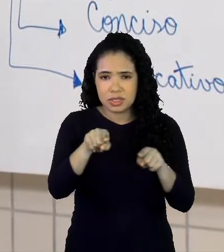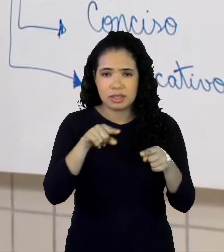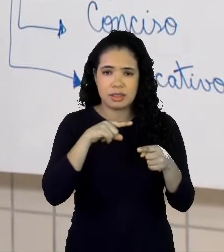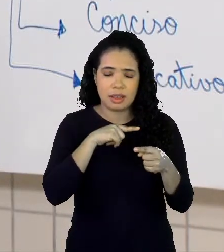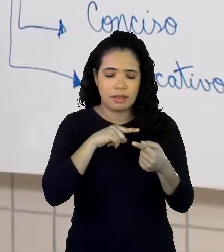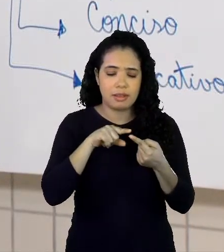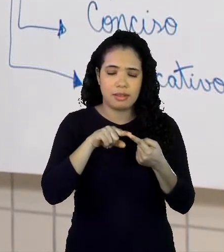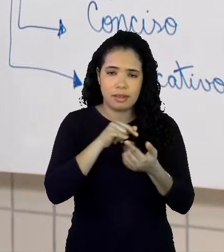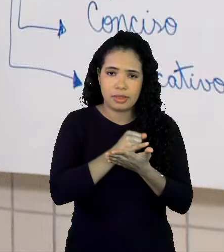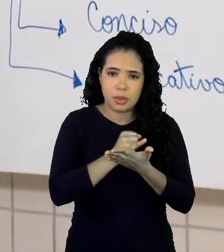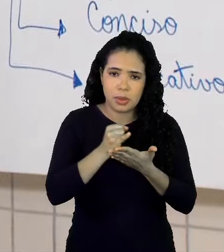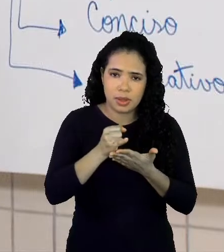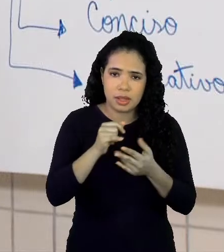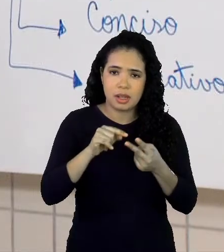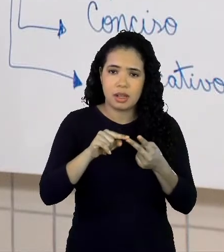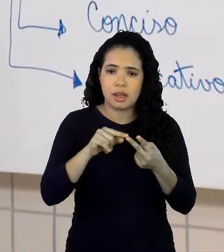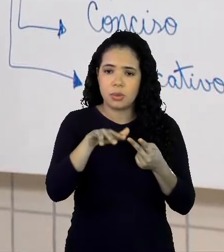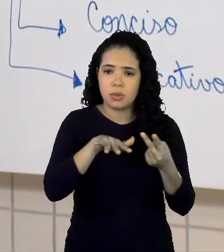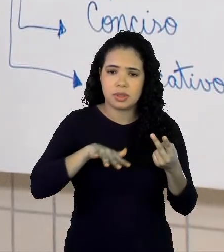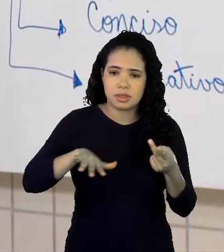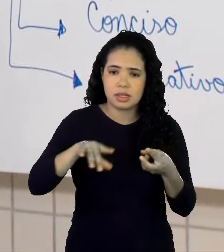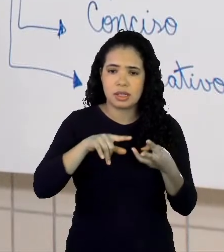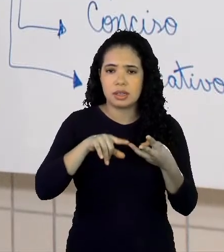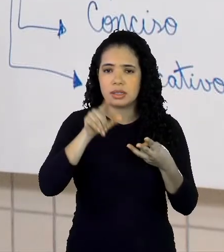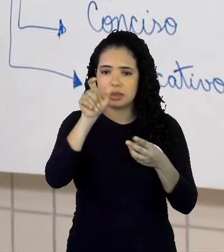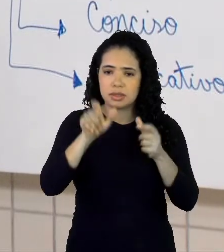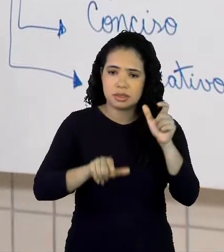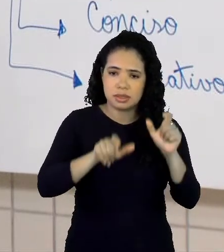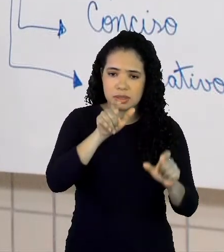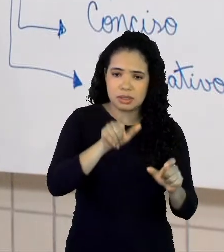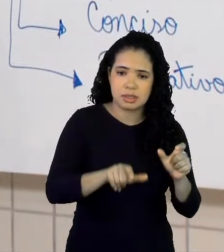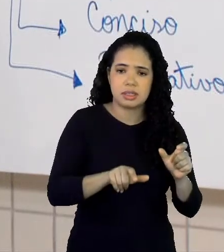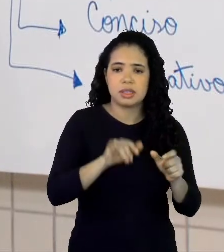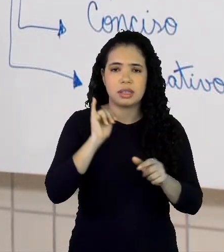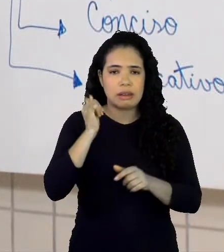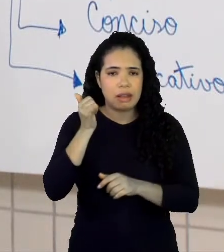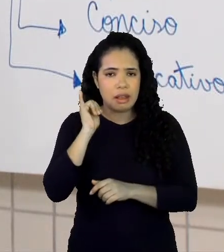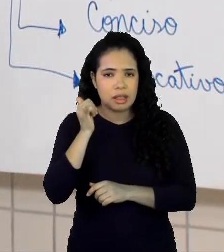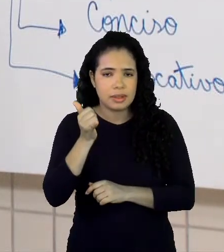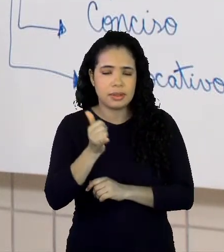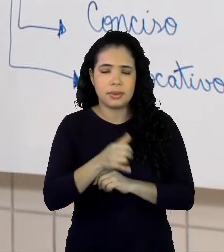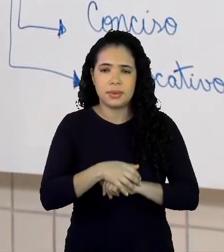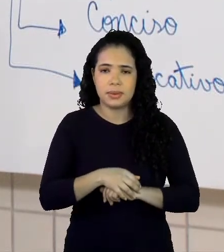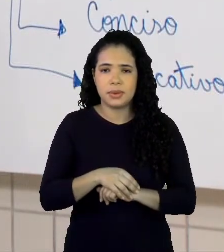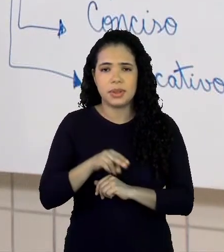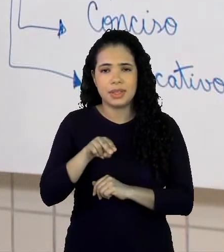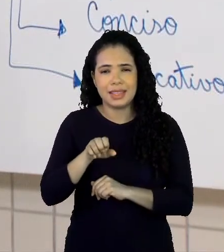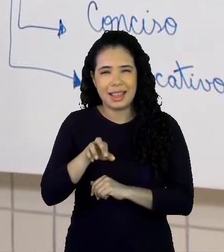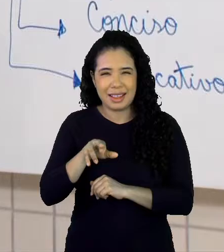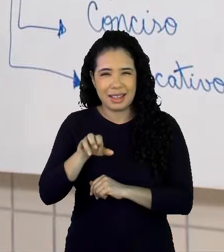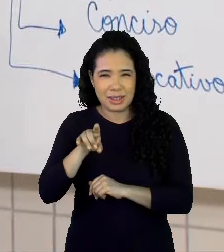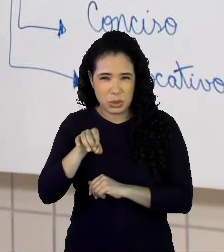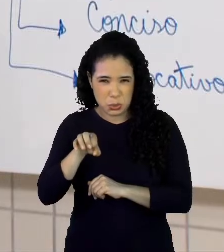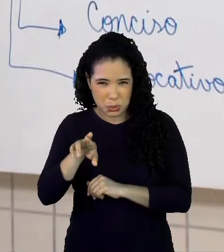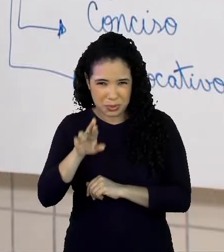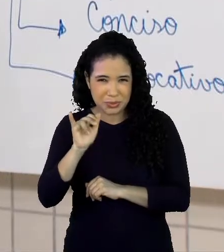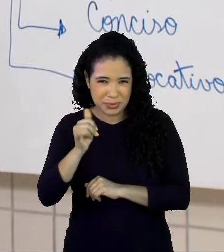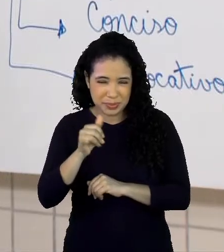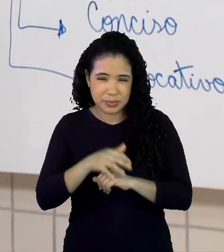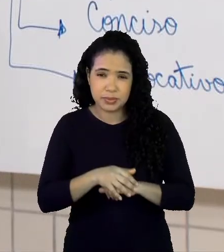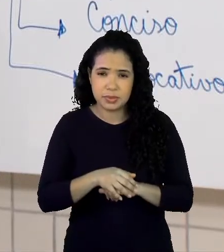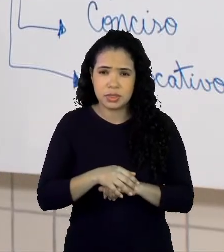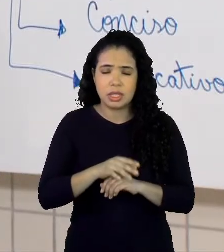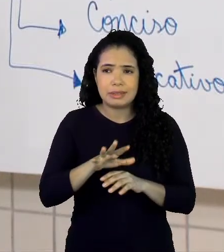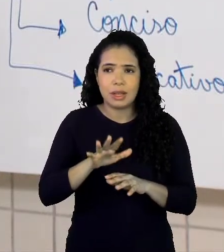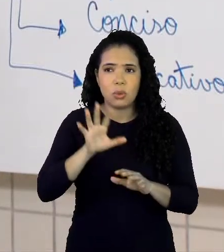como o enredo é narrado, o espaço, os personagens, o narrador, o clímax, né? O que provoca lá